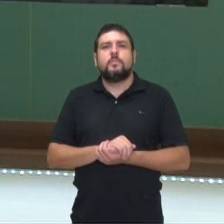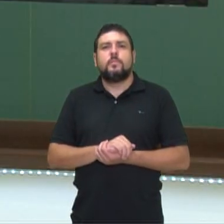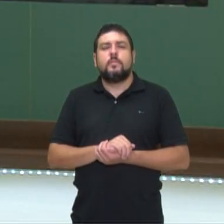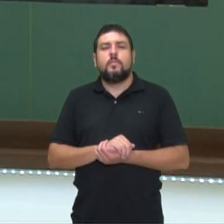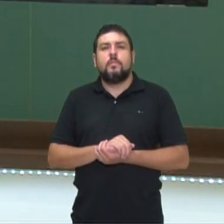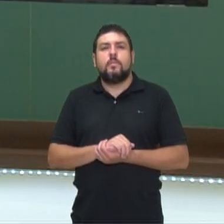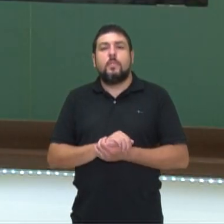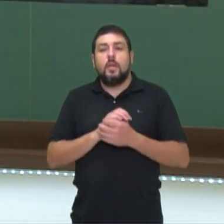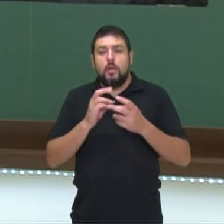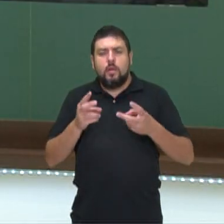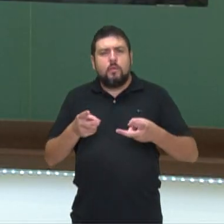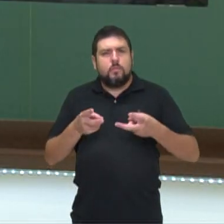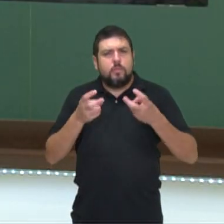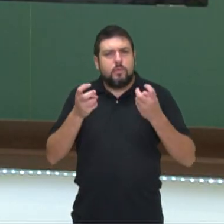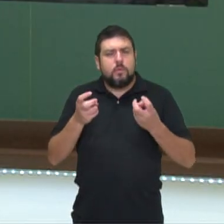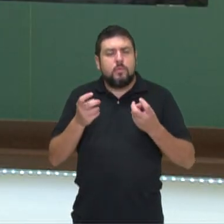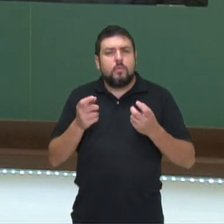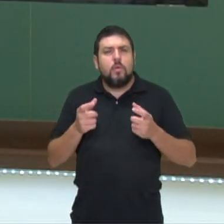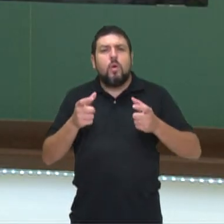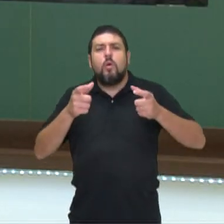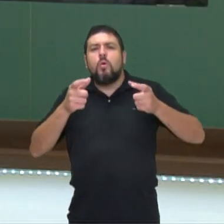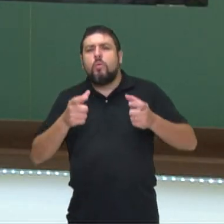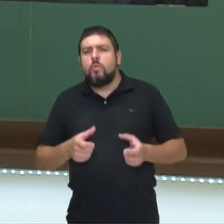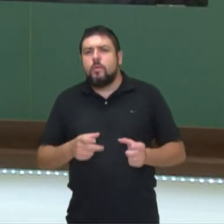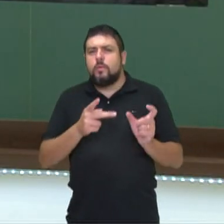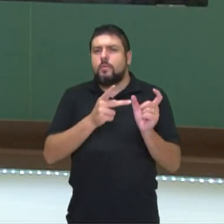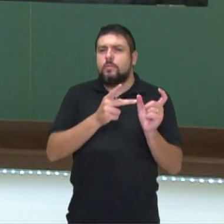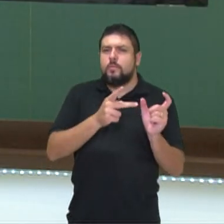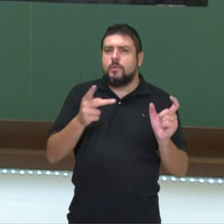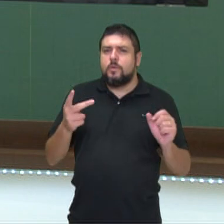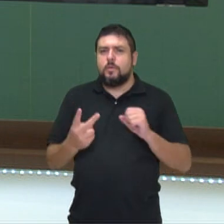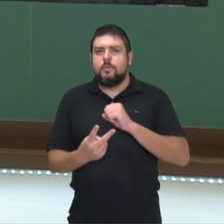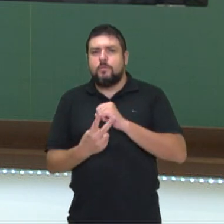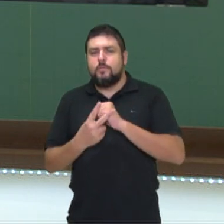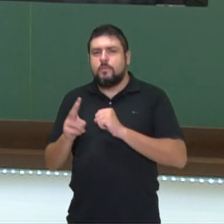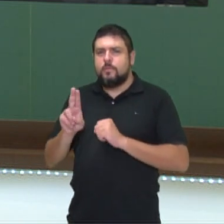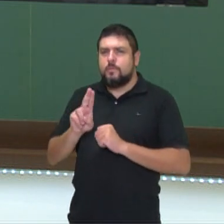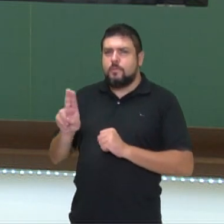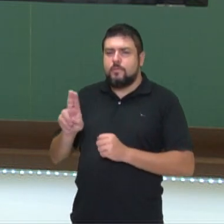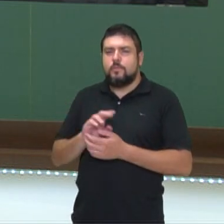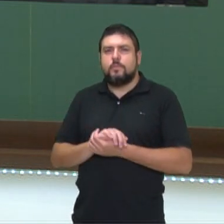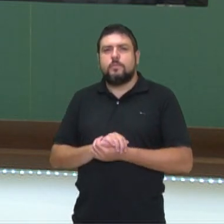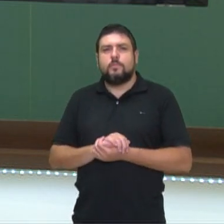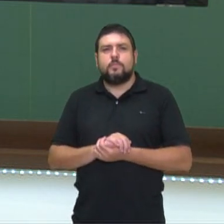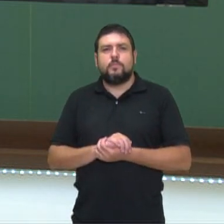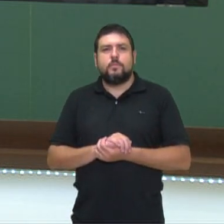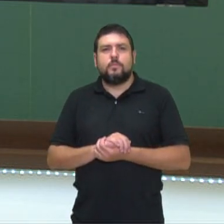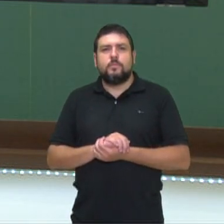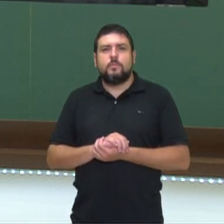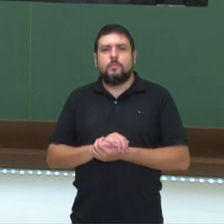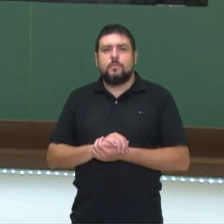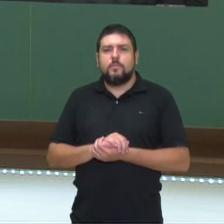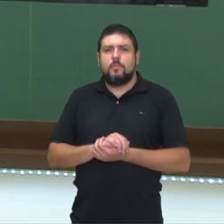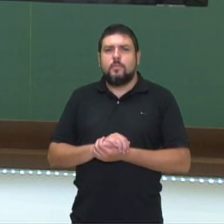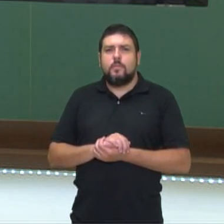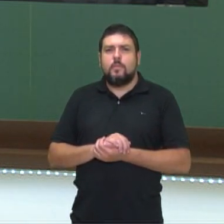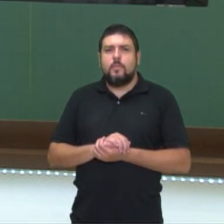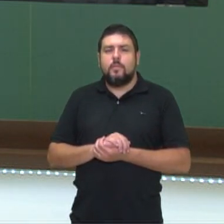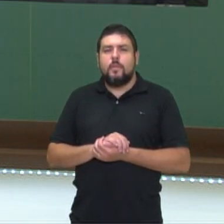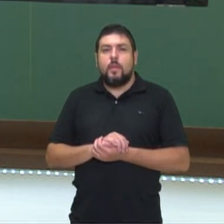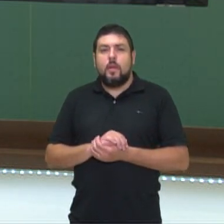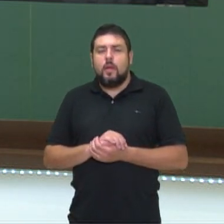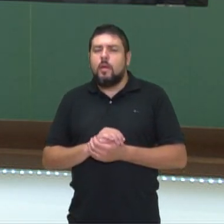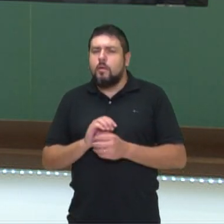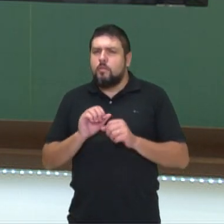Reconhecer ocorrências de predicado verbo nominal. Isso mesmo, porque talvez sejam dois objetivos que tenhamos